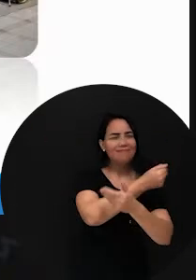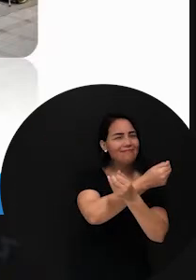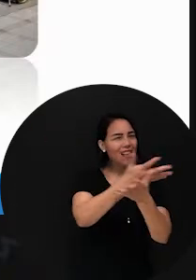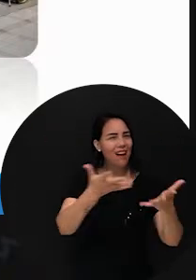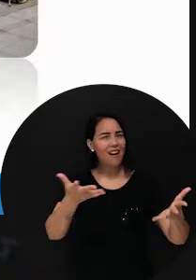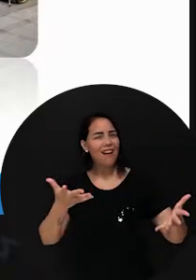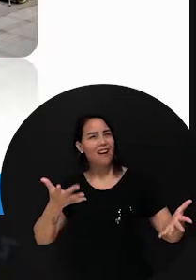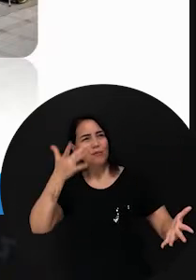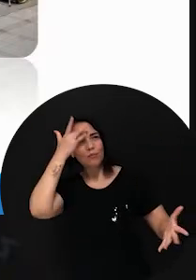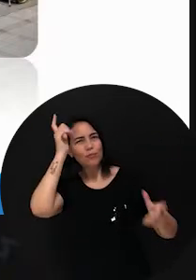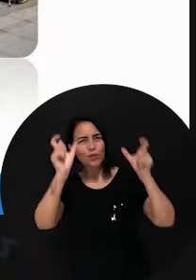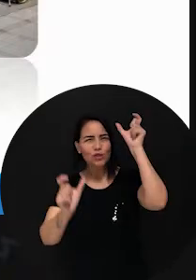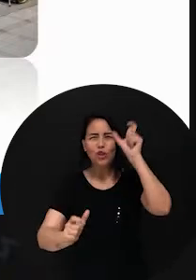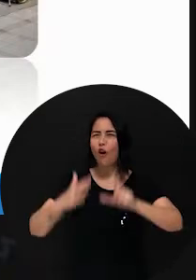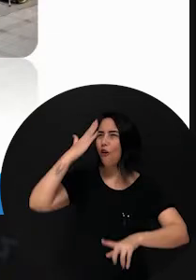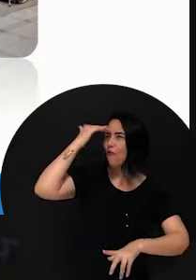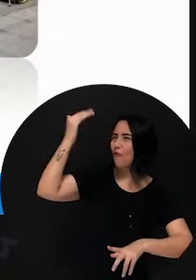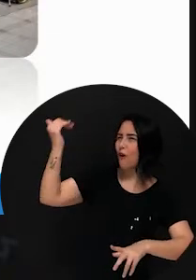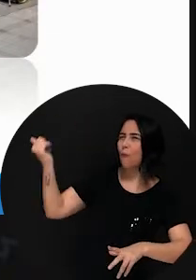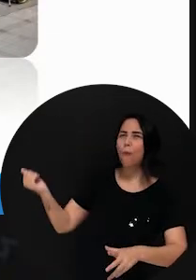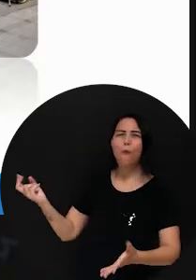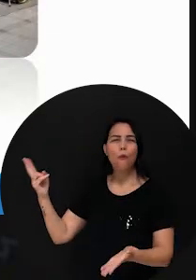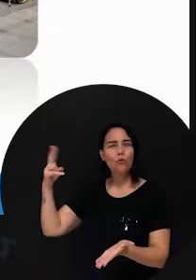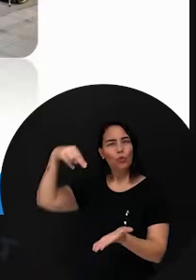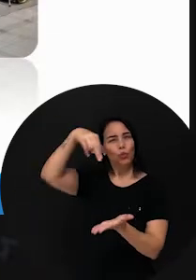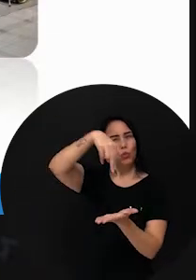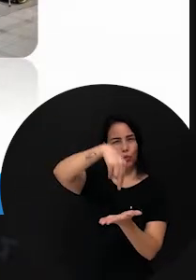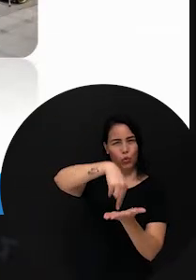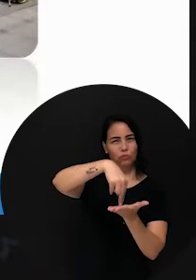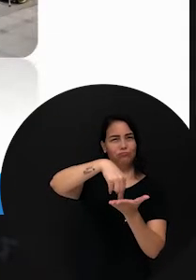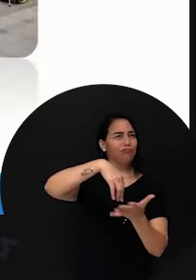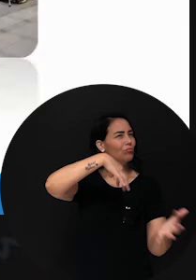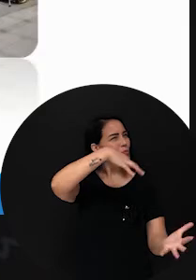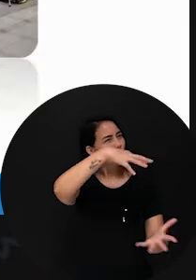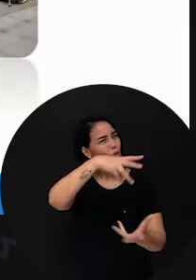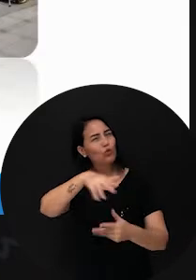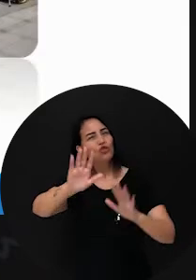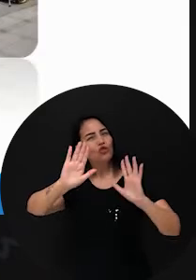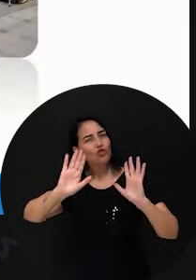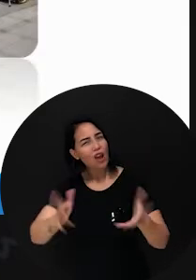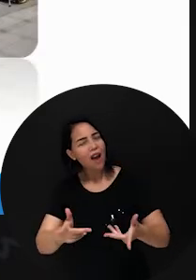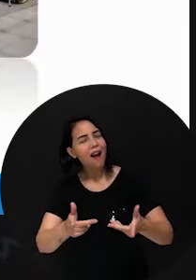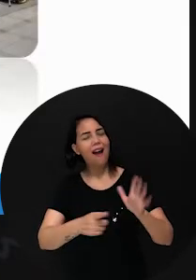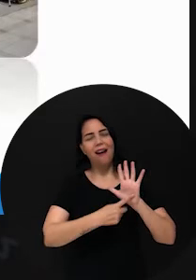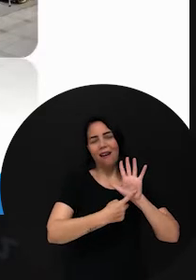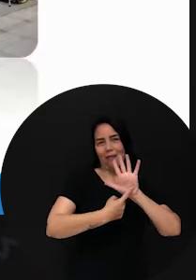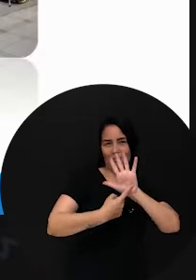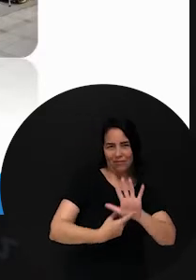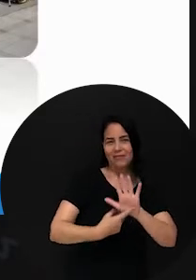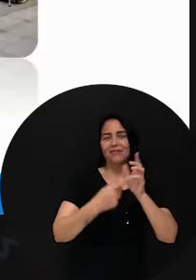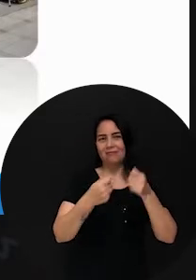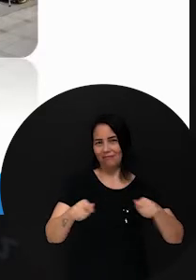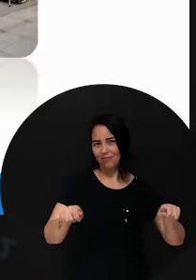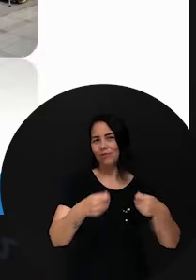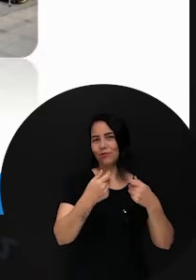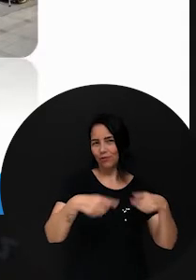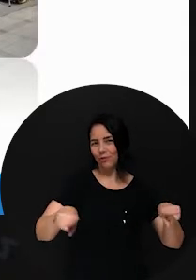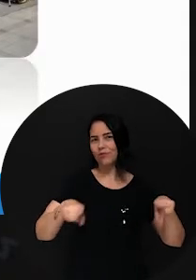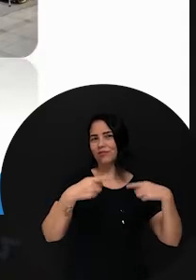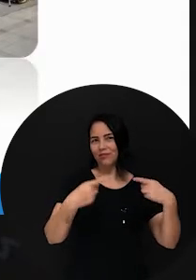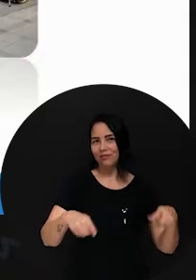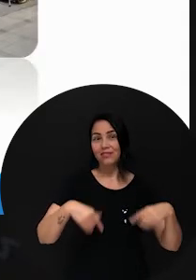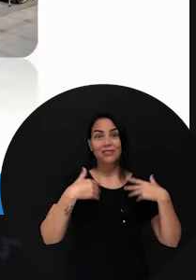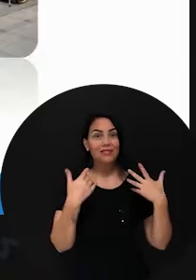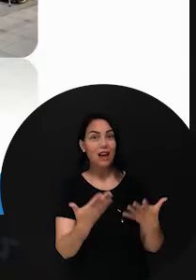né, renomados, grandes, no Brasil inteiro e no mundo, né, já tocaram nesse palco. Então, os alunos do projeto